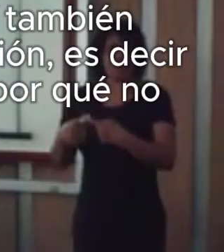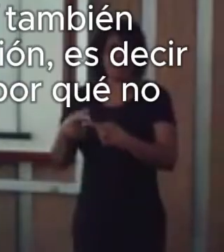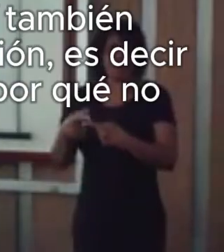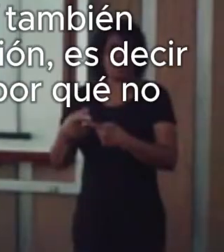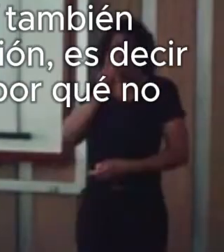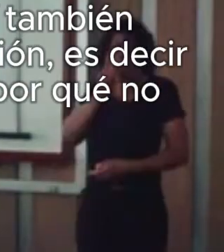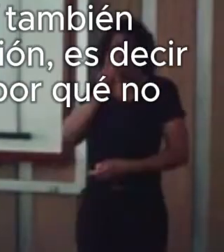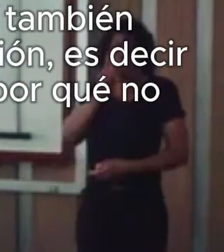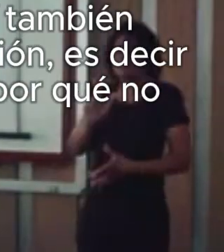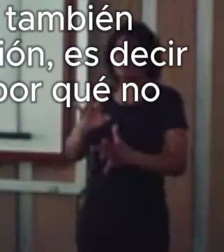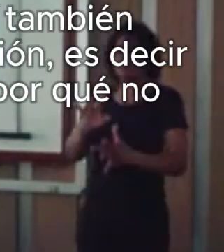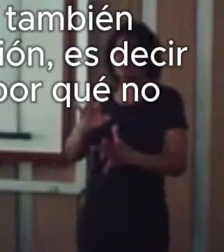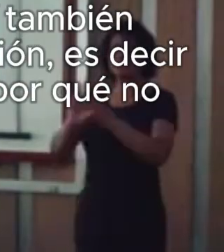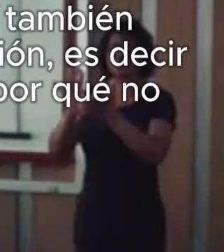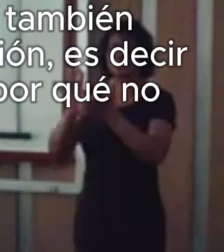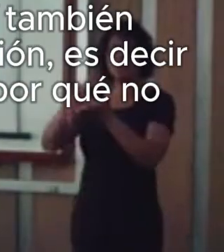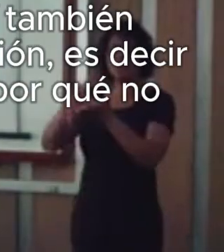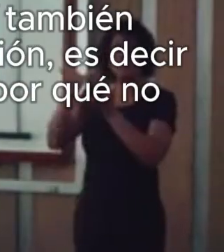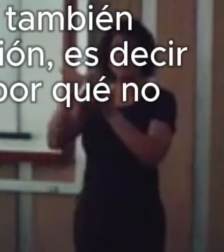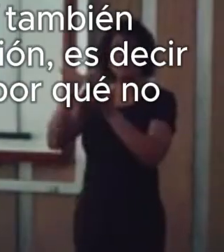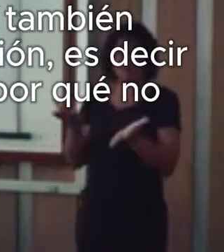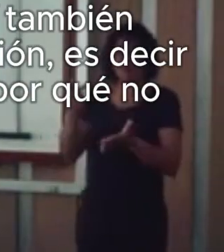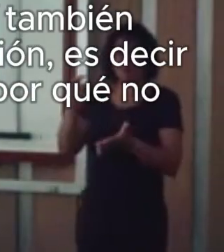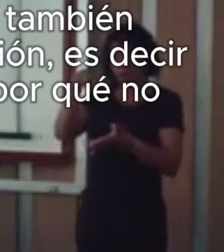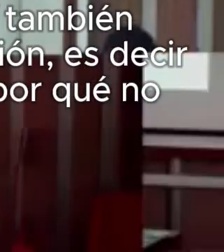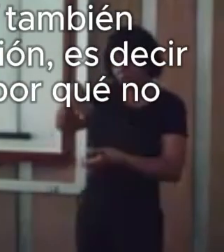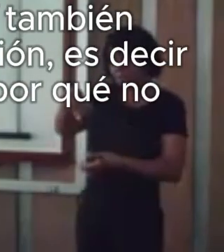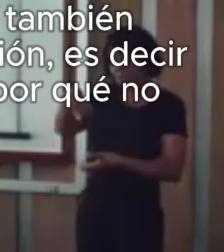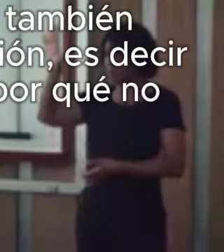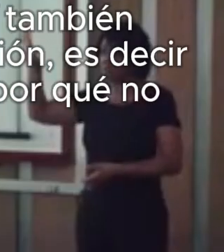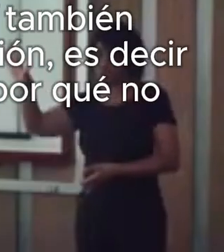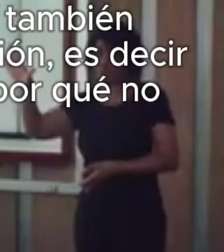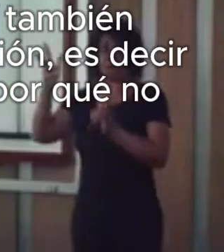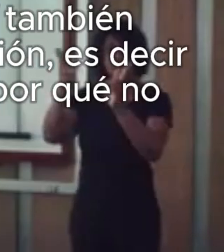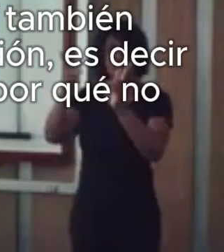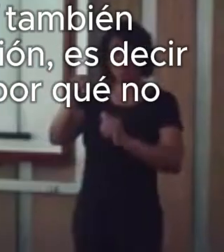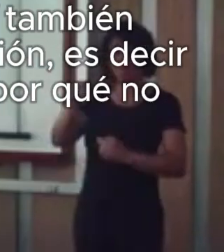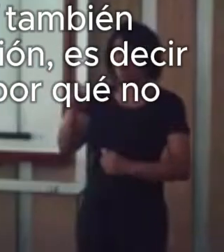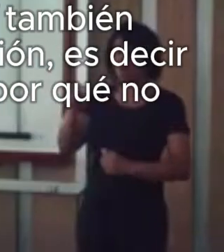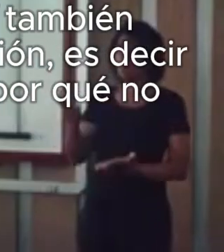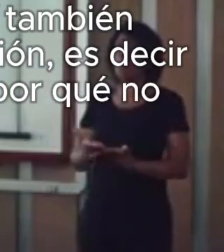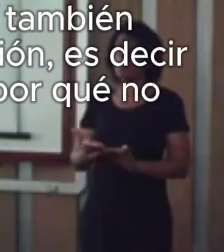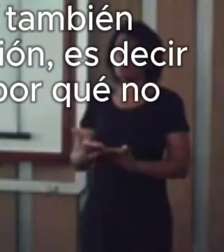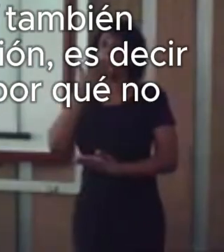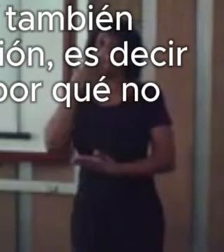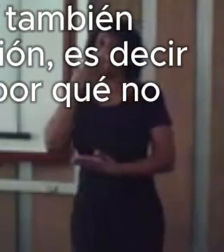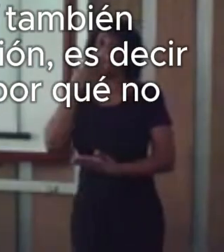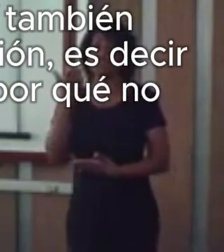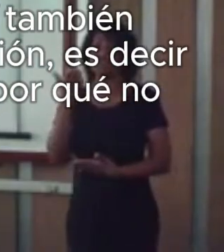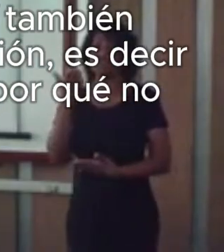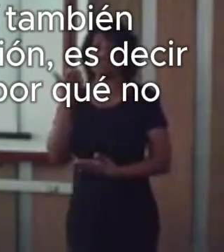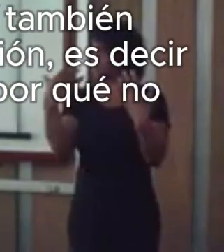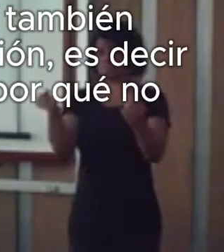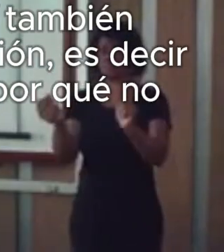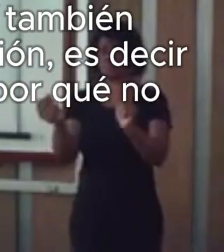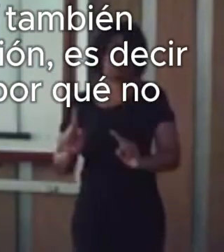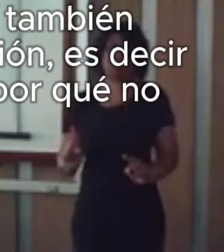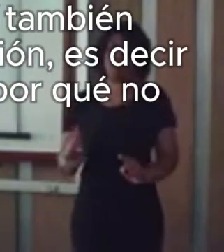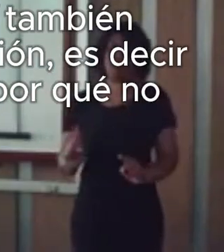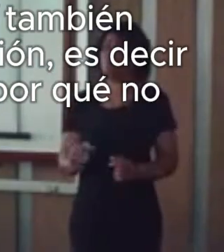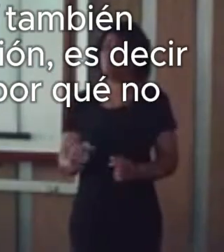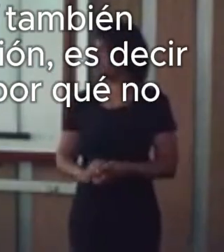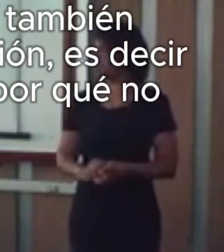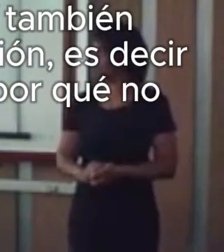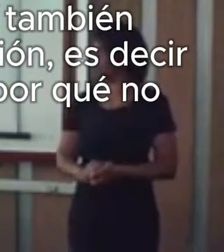concedida? Porque lá e aqui também foi a mesma coisa. O pedido não foi aceito, quer dizer, isso aqui